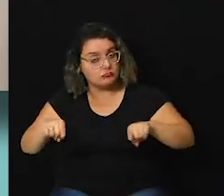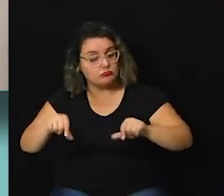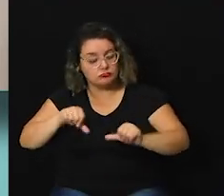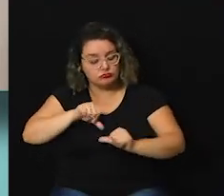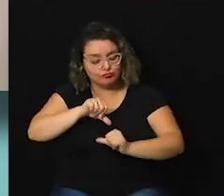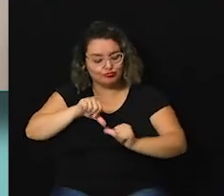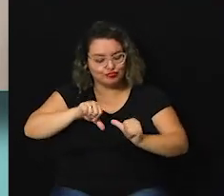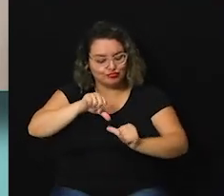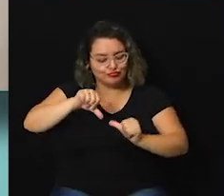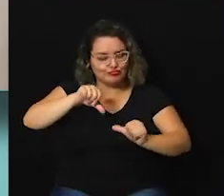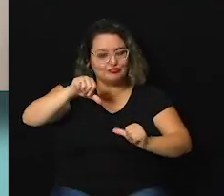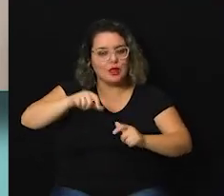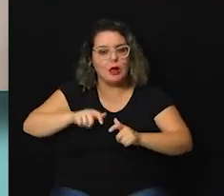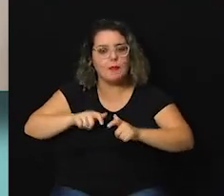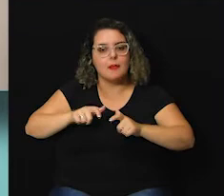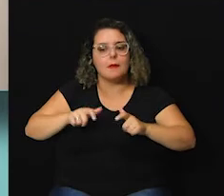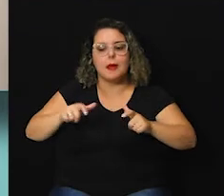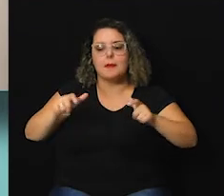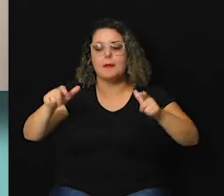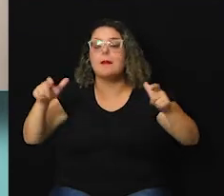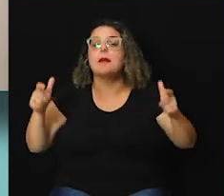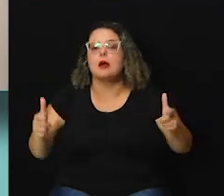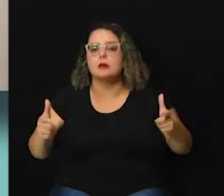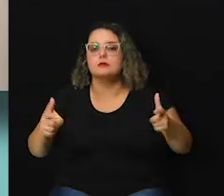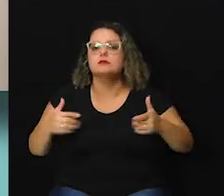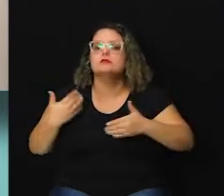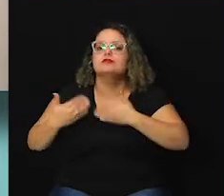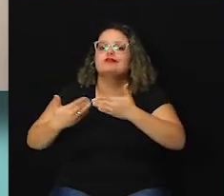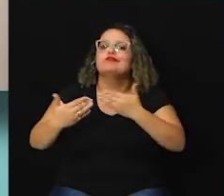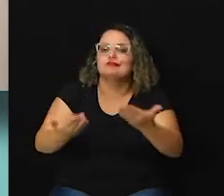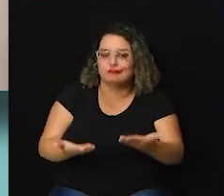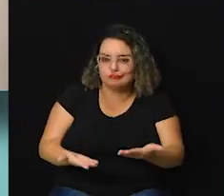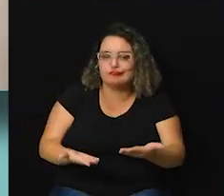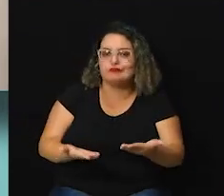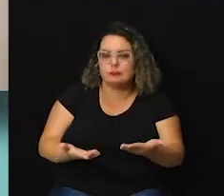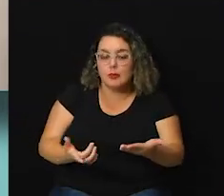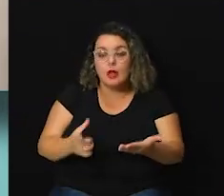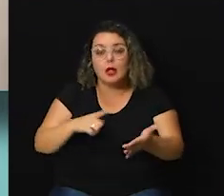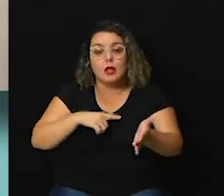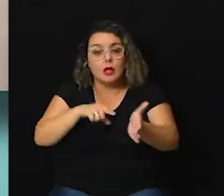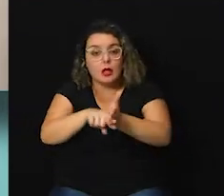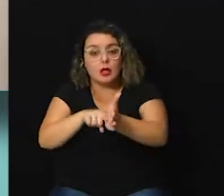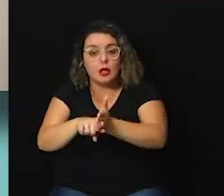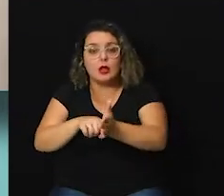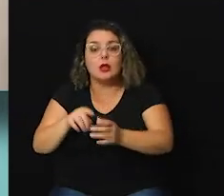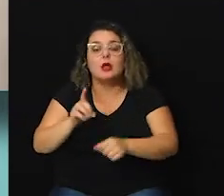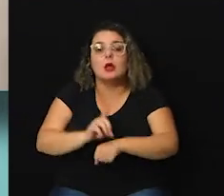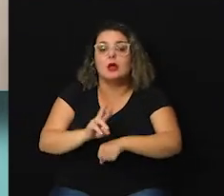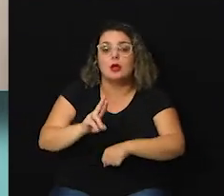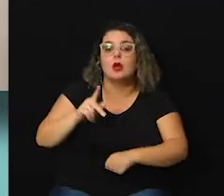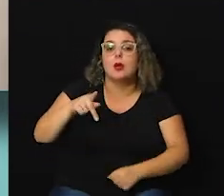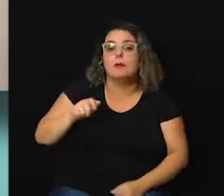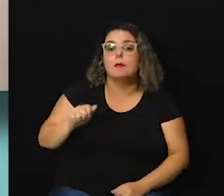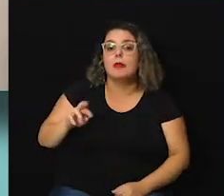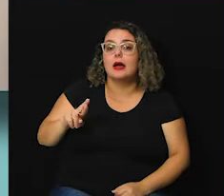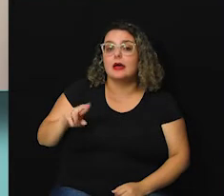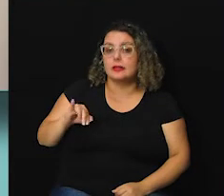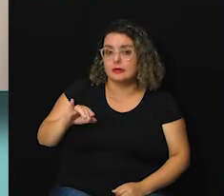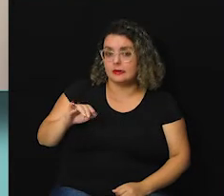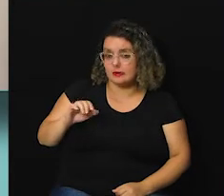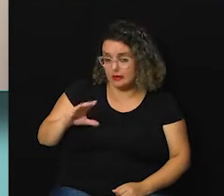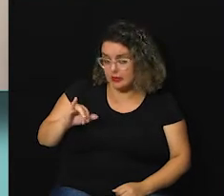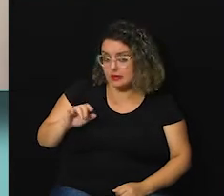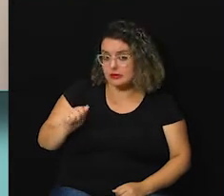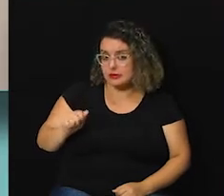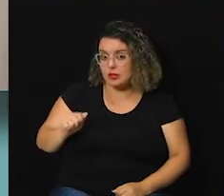alterações pequenas que vão crescendo e se somando ao longo do tempo. Então, tem um estudo da doutora Patrícia Médici, por exemplo, com